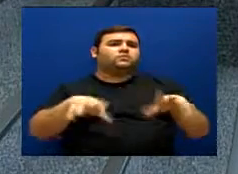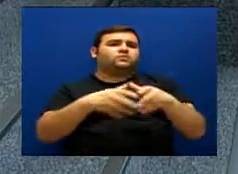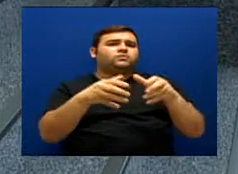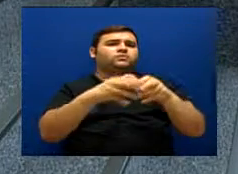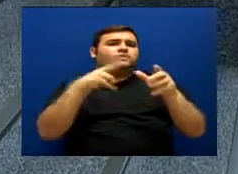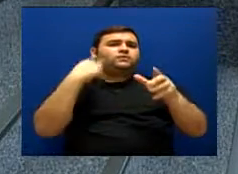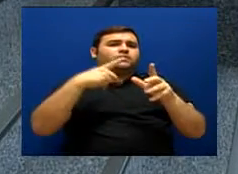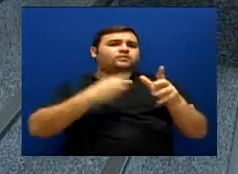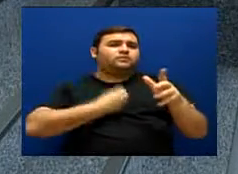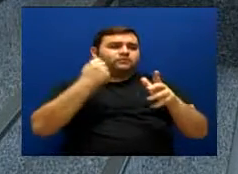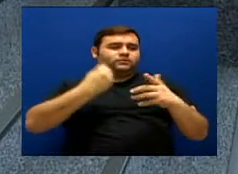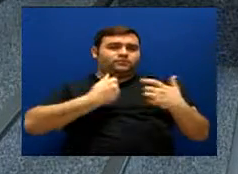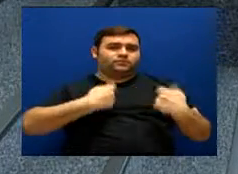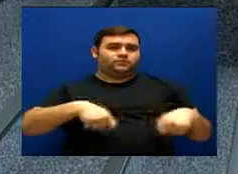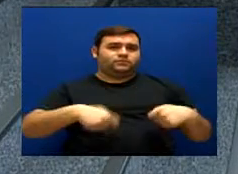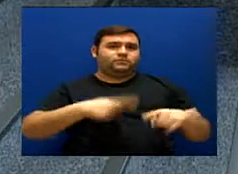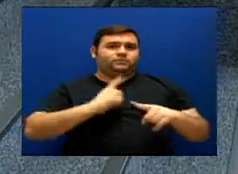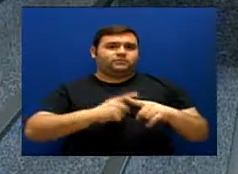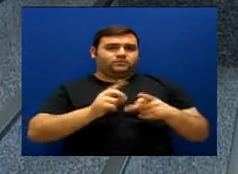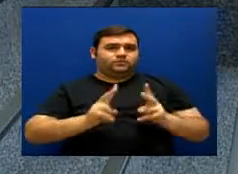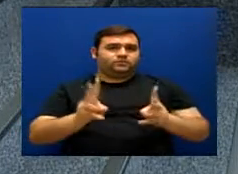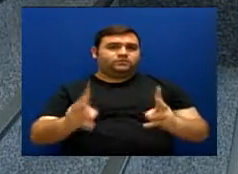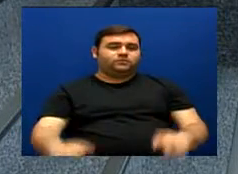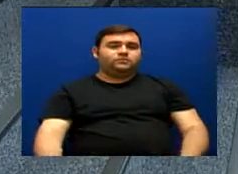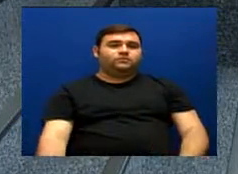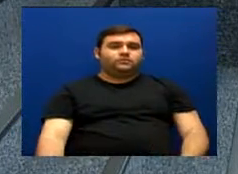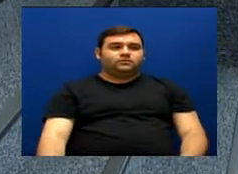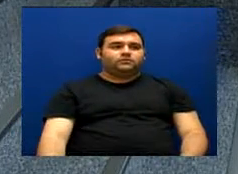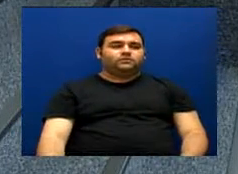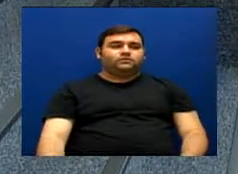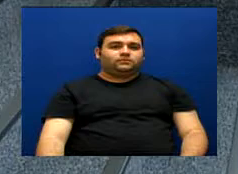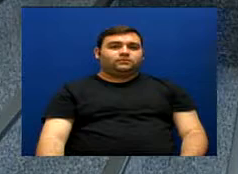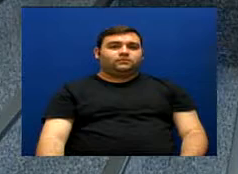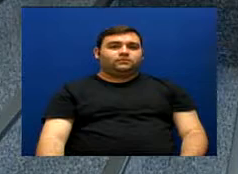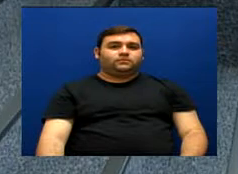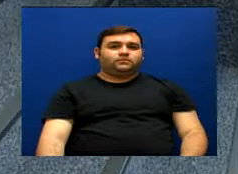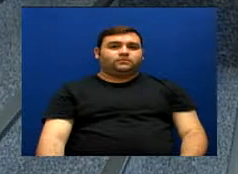zerem o painel, os vereadores registrar a presença. A senhora pode continuar.